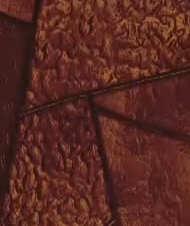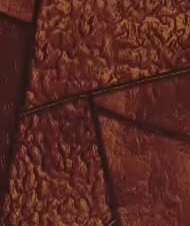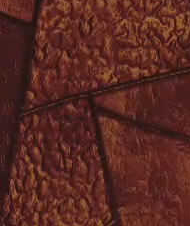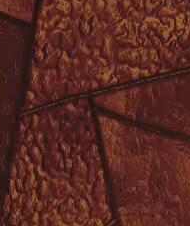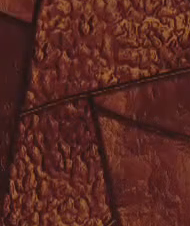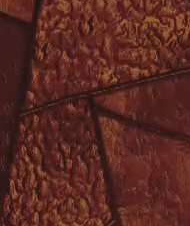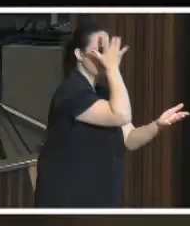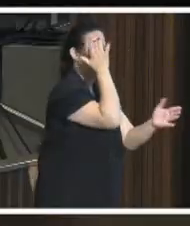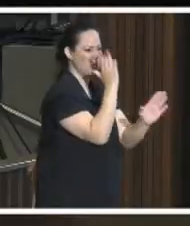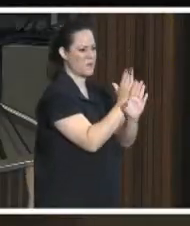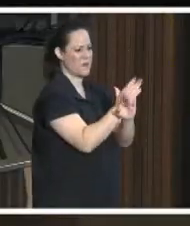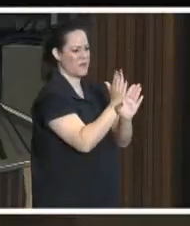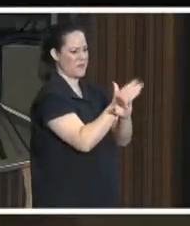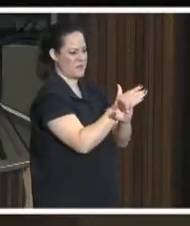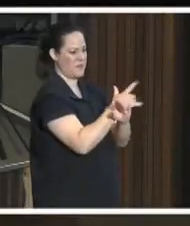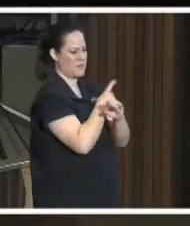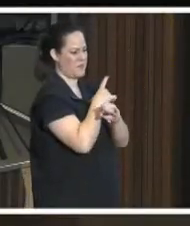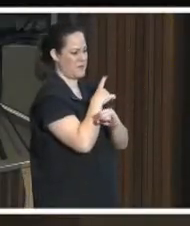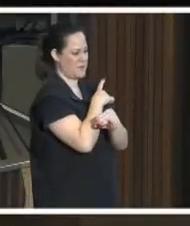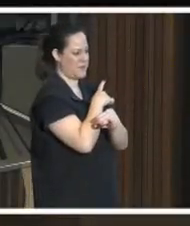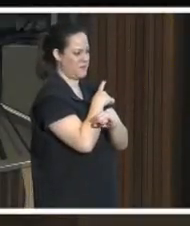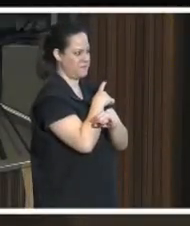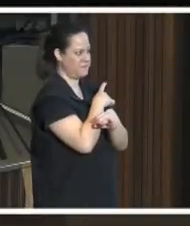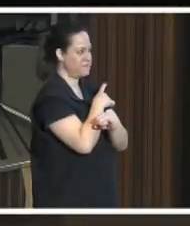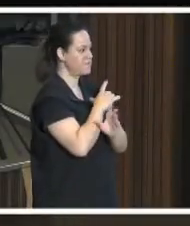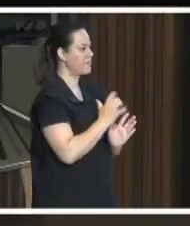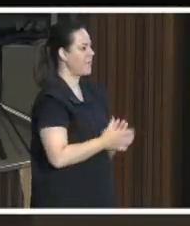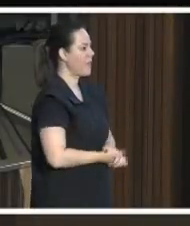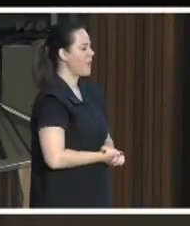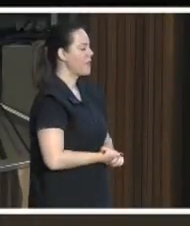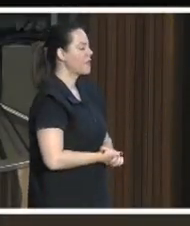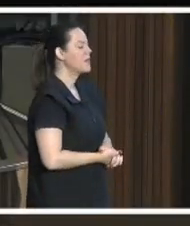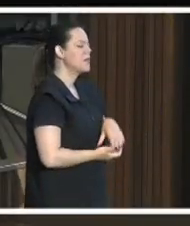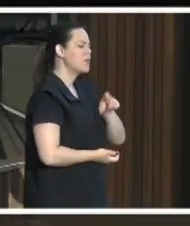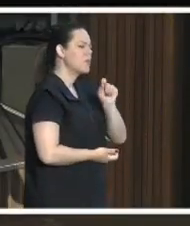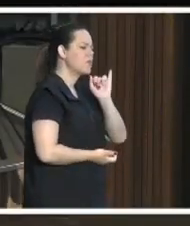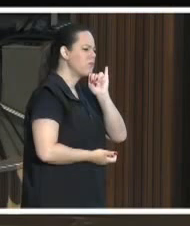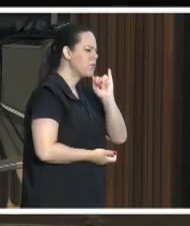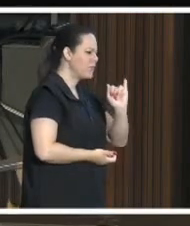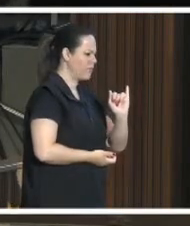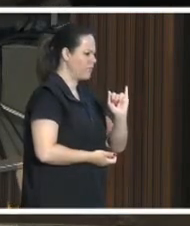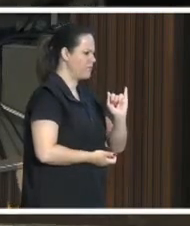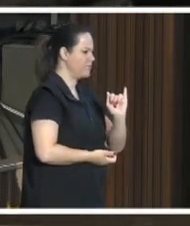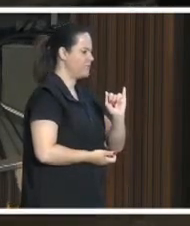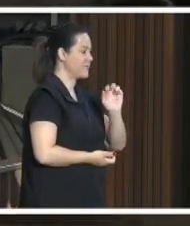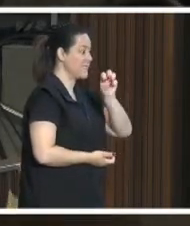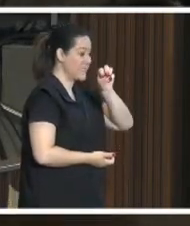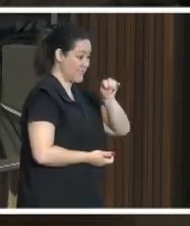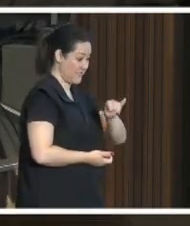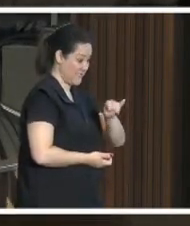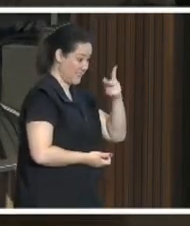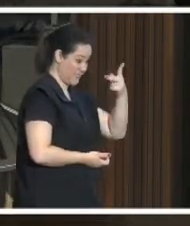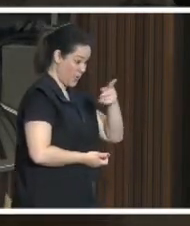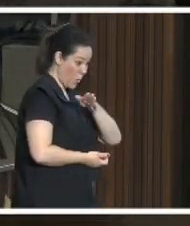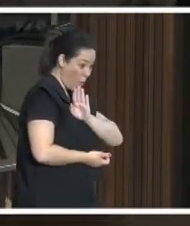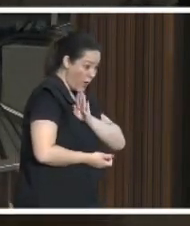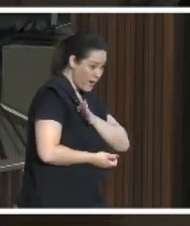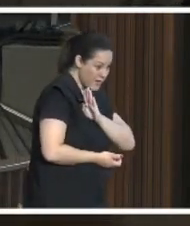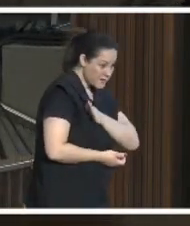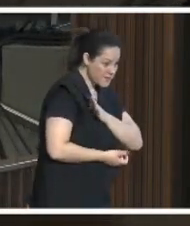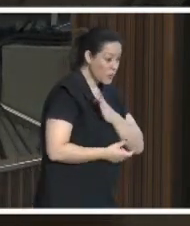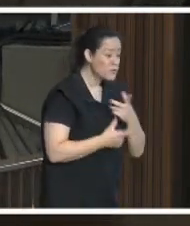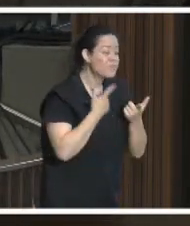estava perdido. Eu quero dizer uma coisa para você: se o seu coração tem fome